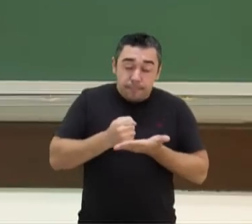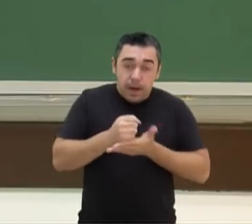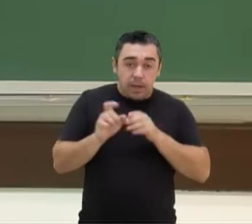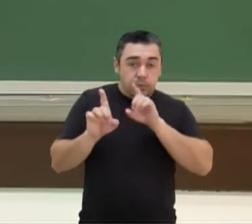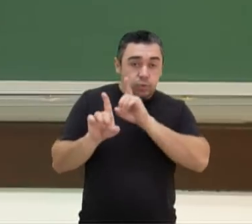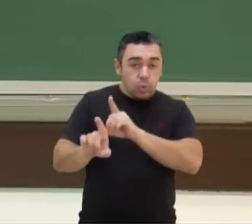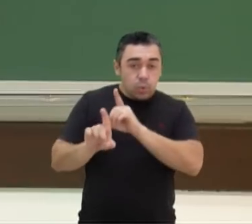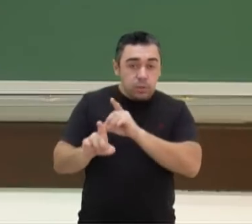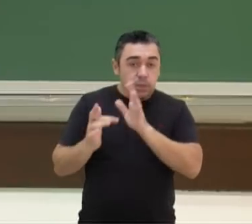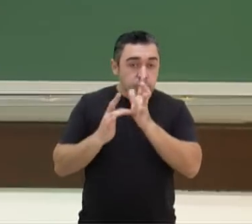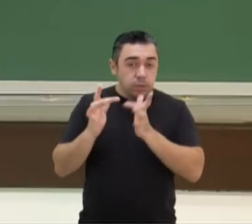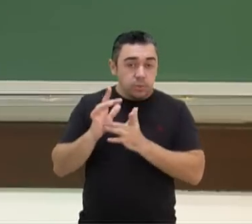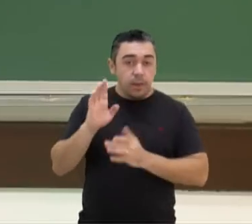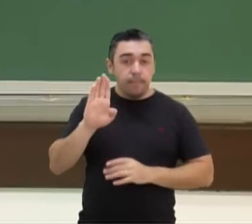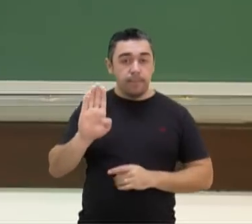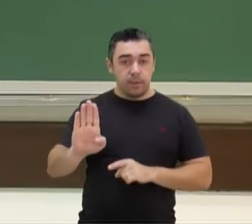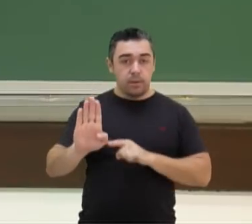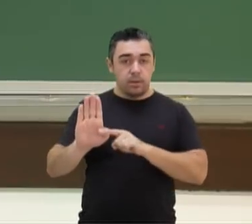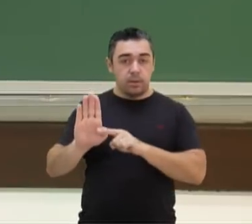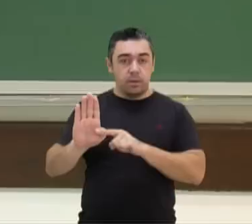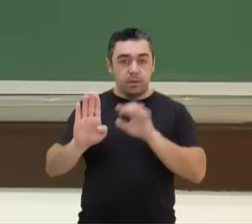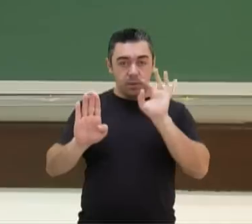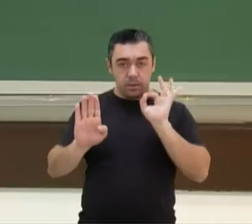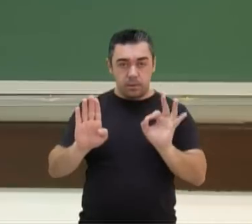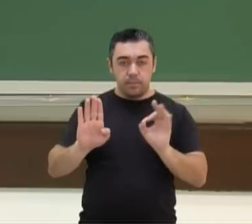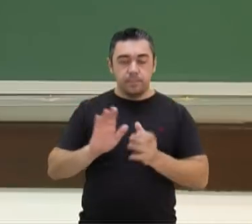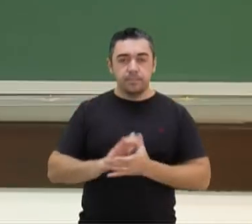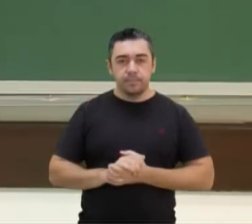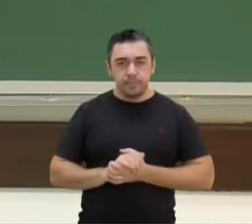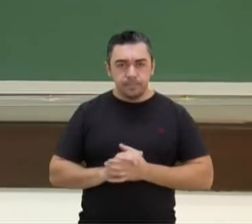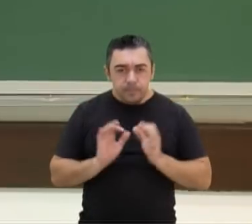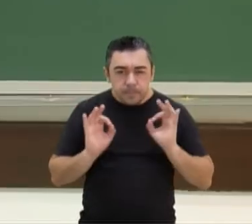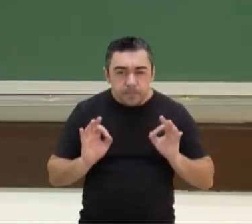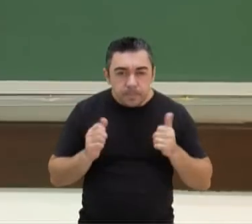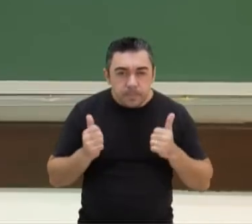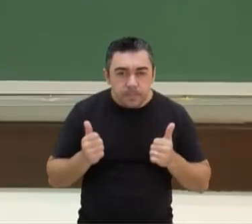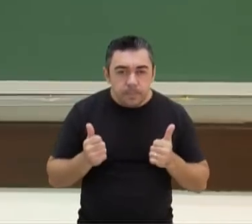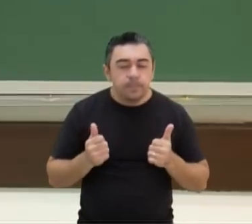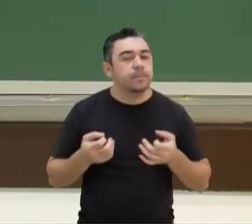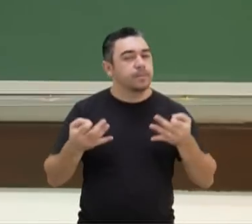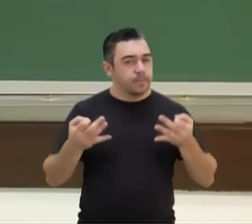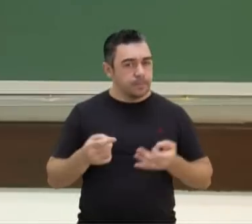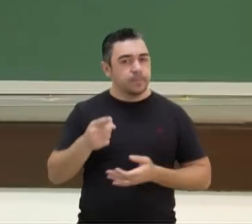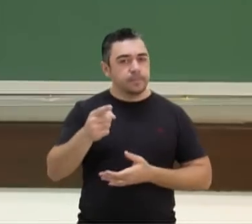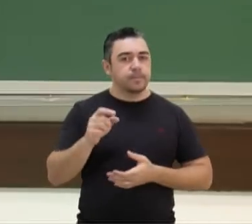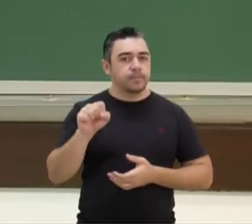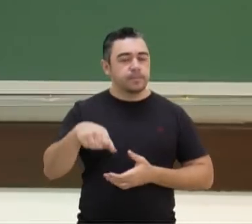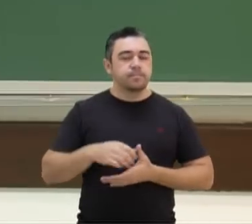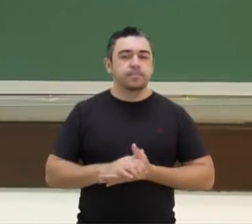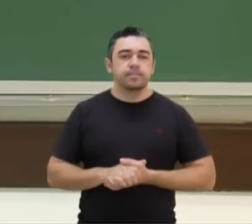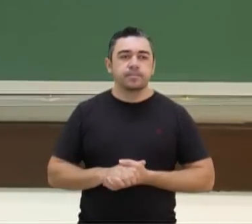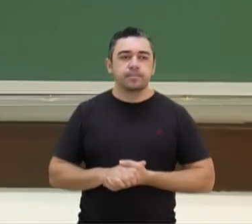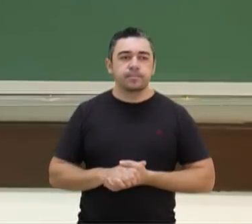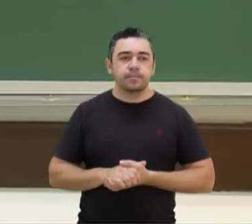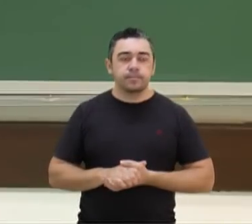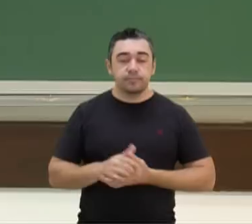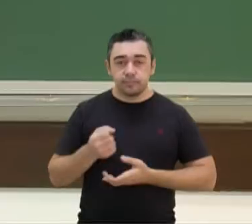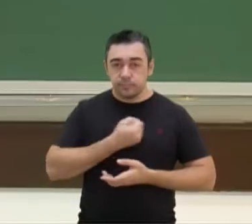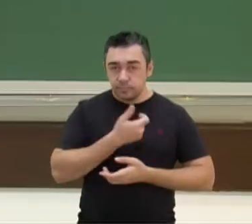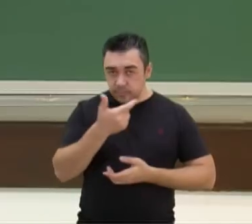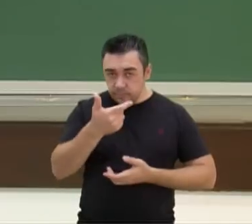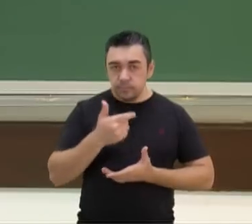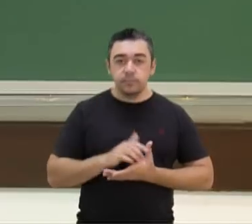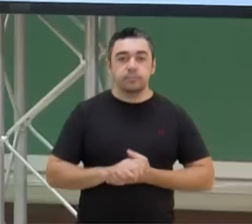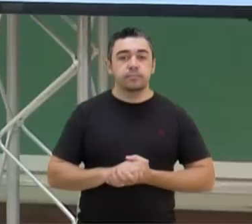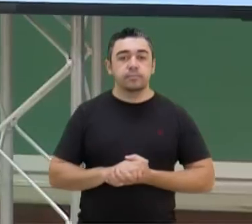Cristo, letra B, amar o próximo como a si mesmo. Acertaram? Eu tenho certeza que sim. Vamos lá, número 2,